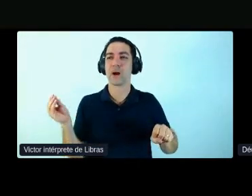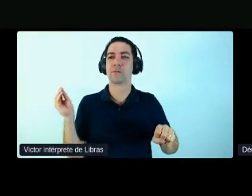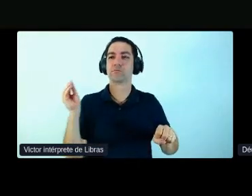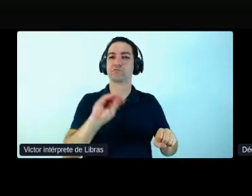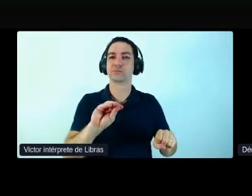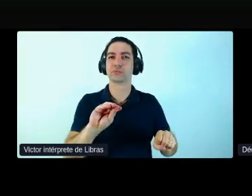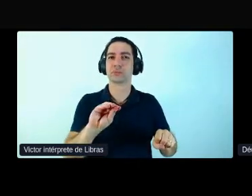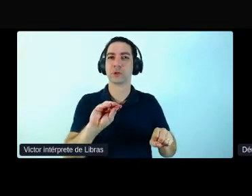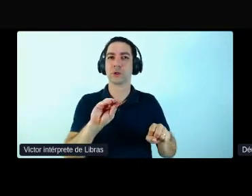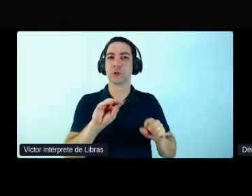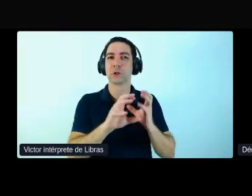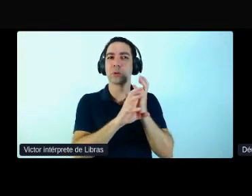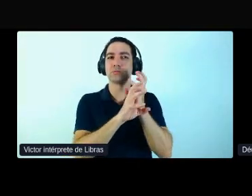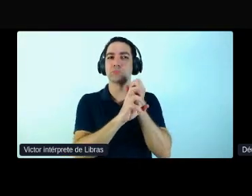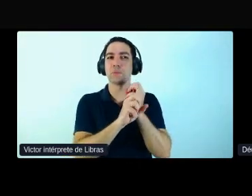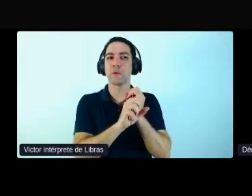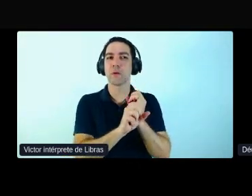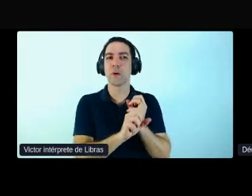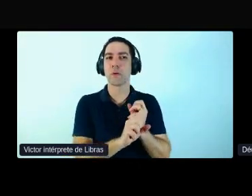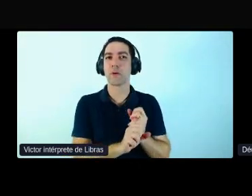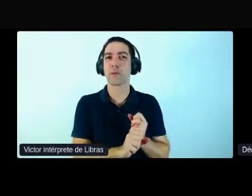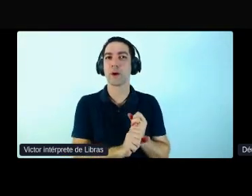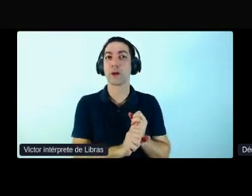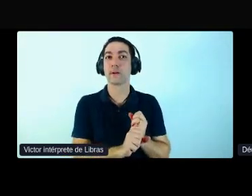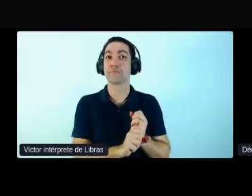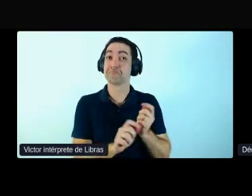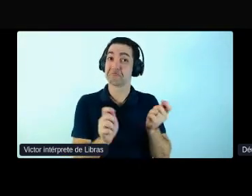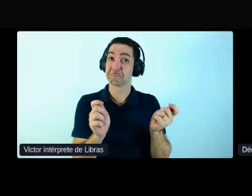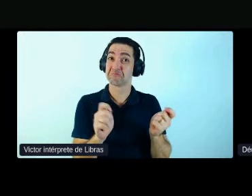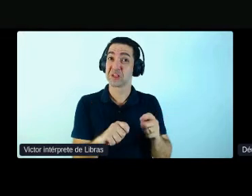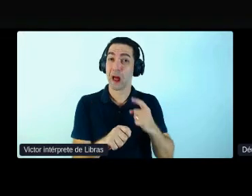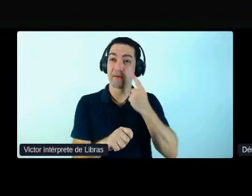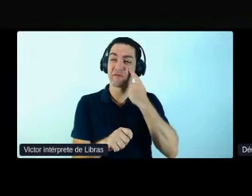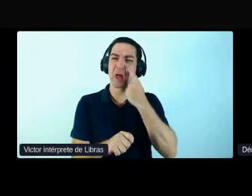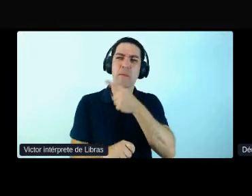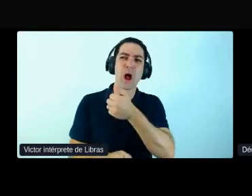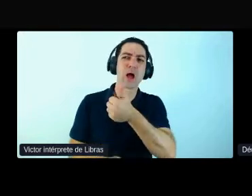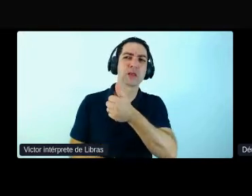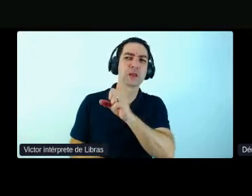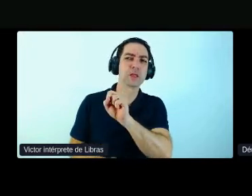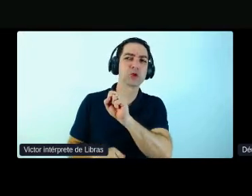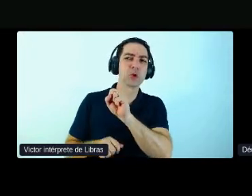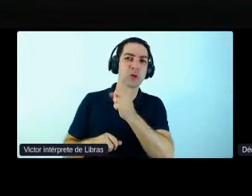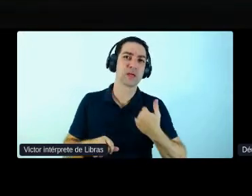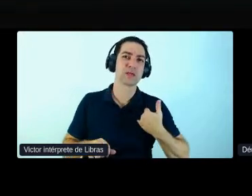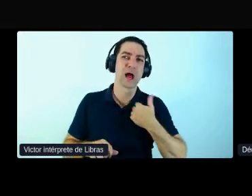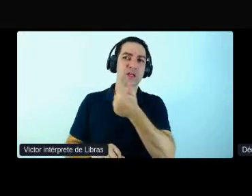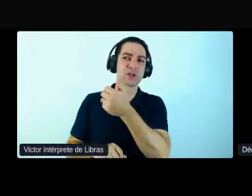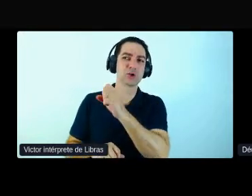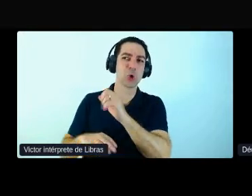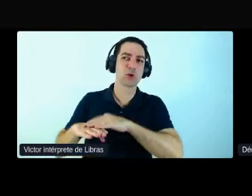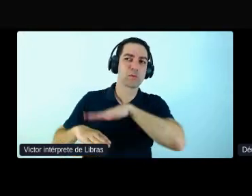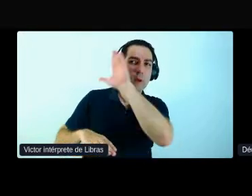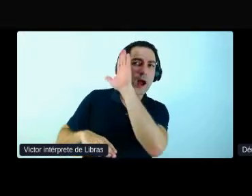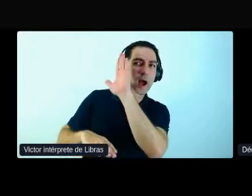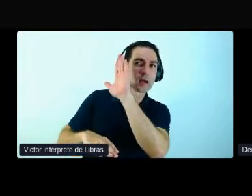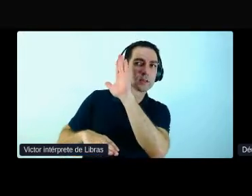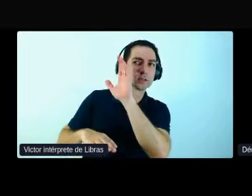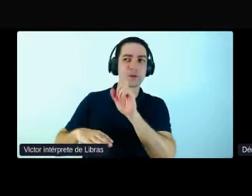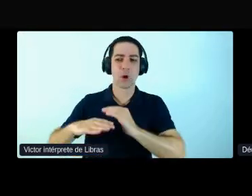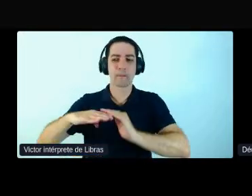para conteúdo maior de 18 anos, eu posso liberar compras de bebidas alcoólicas, eu